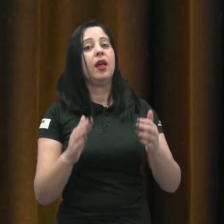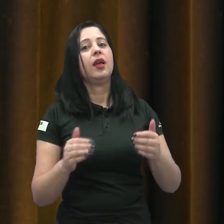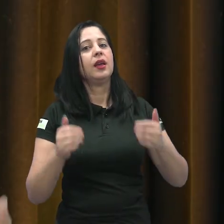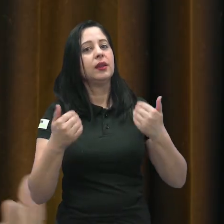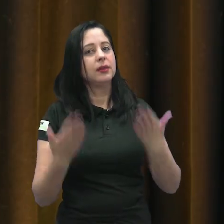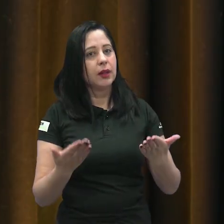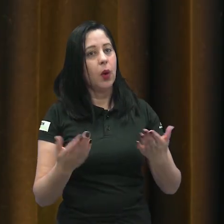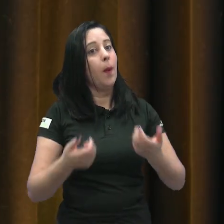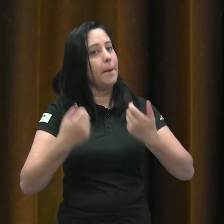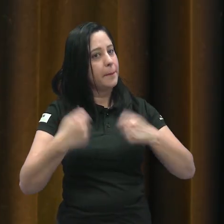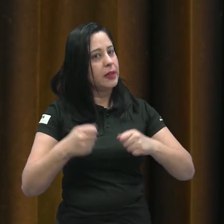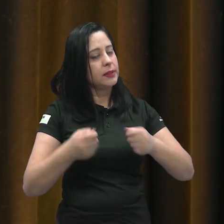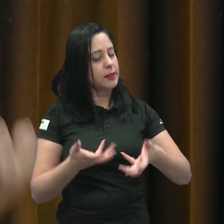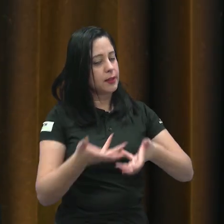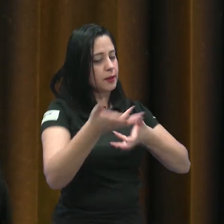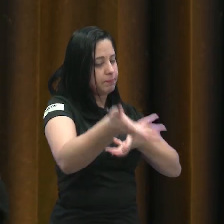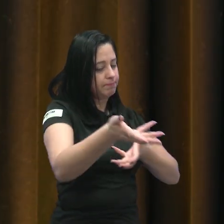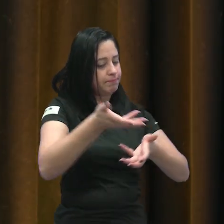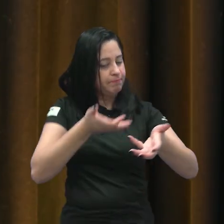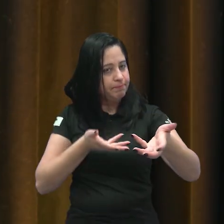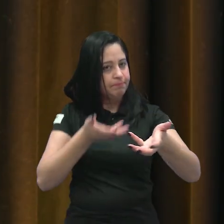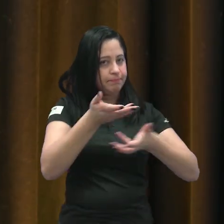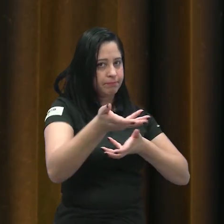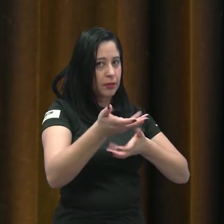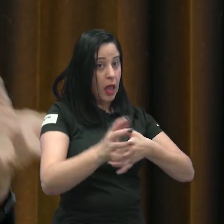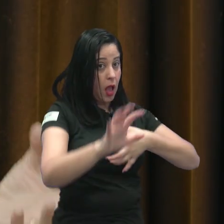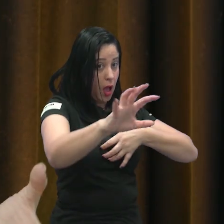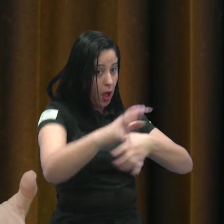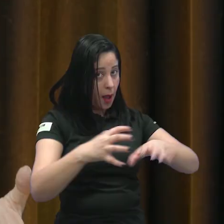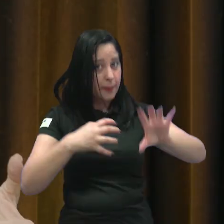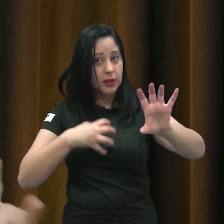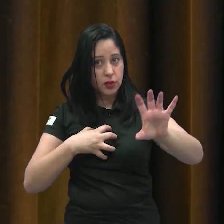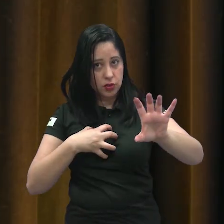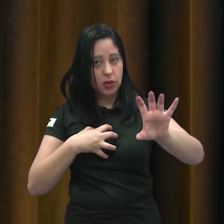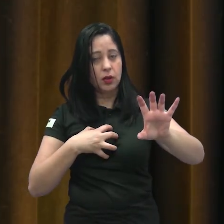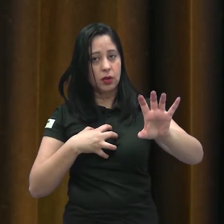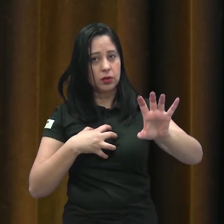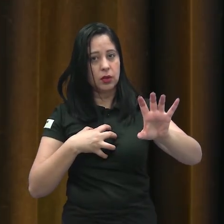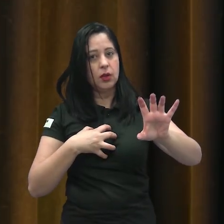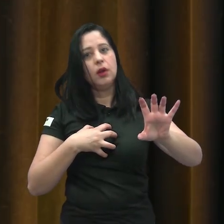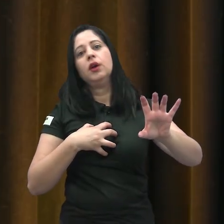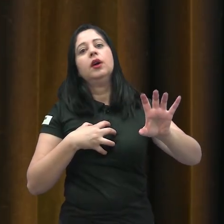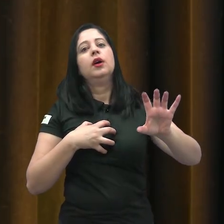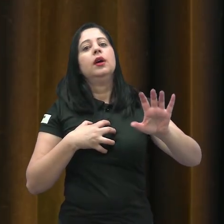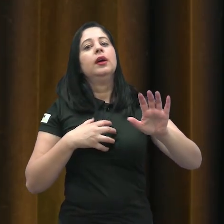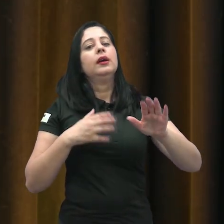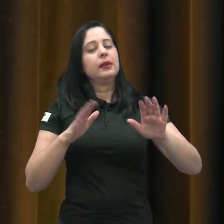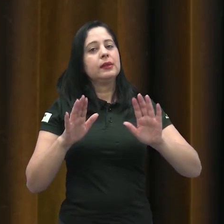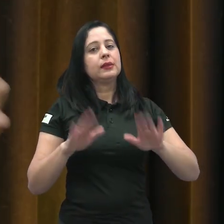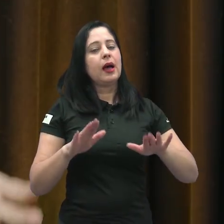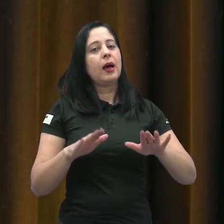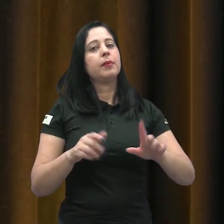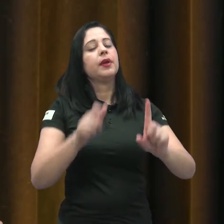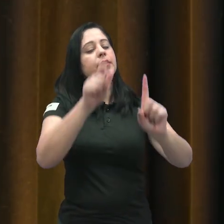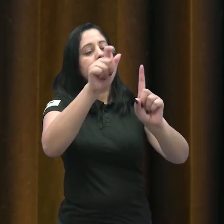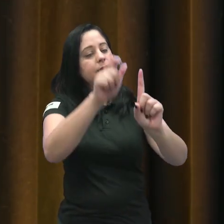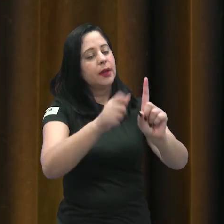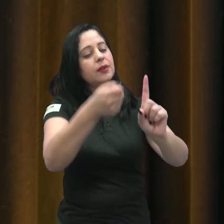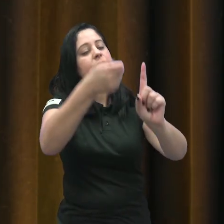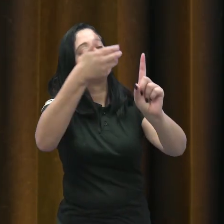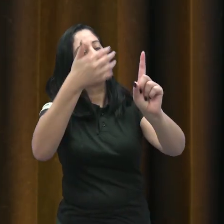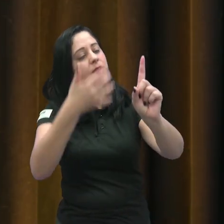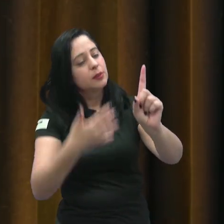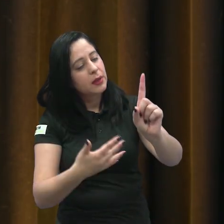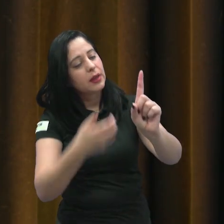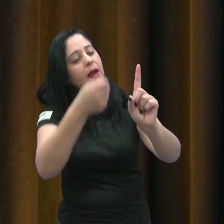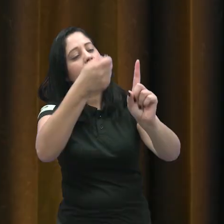a outra. Você tem a empatia, ter esse momento igual aqui, né? Onde a gente está ouvindo a importância disso.